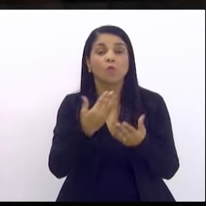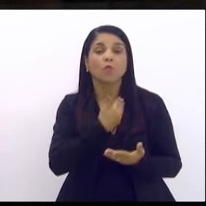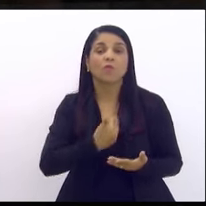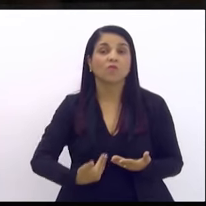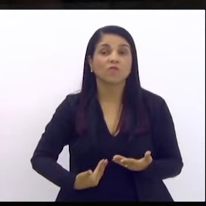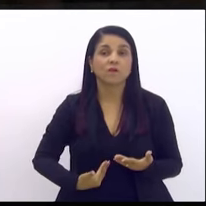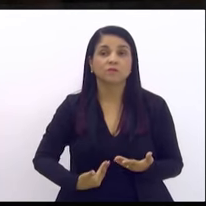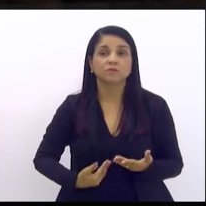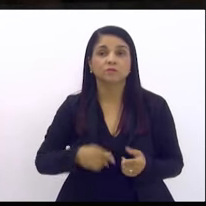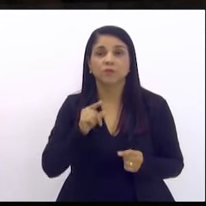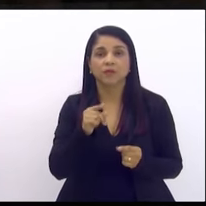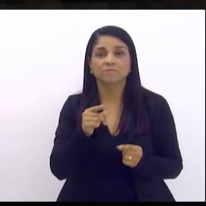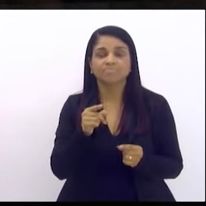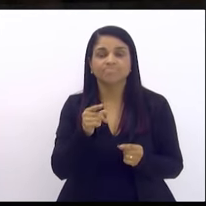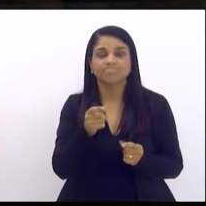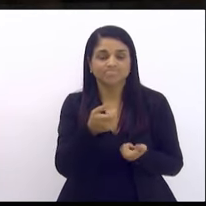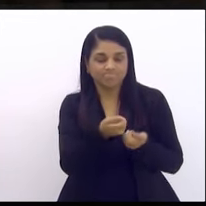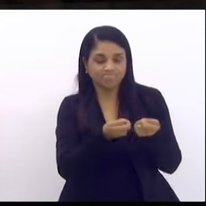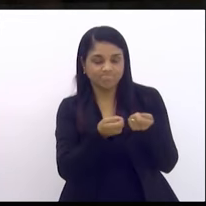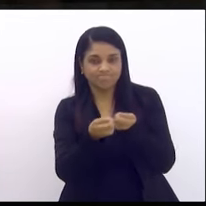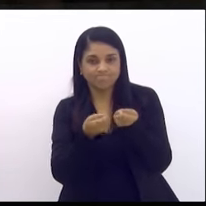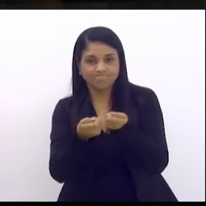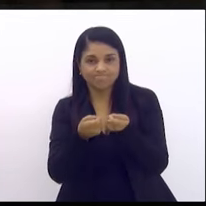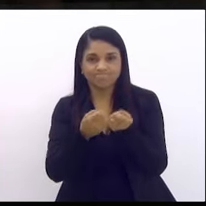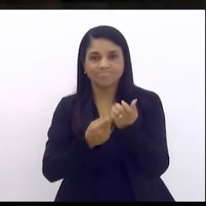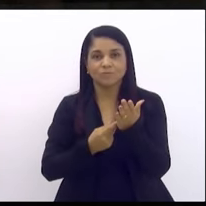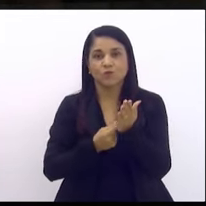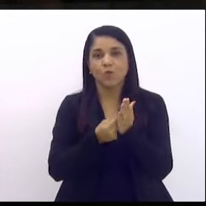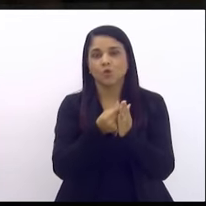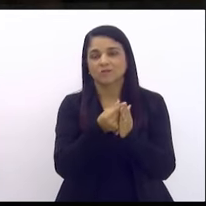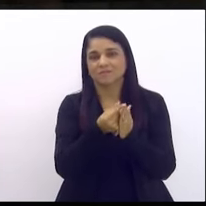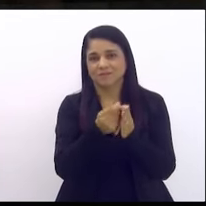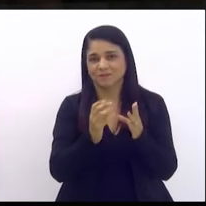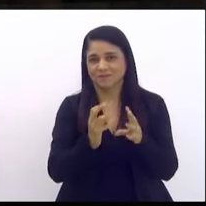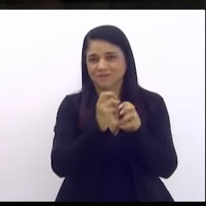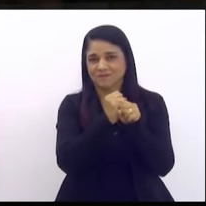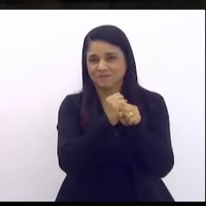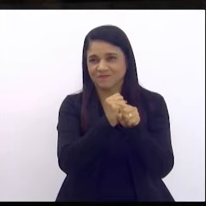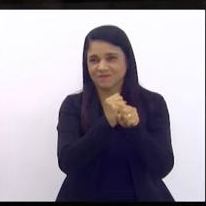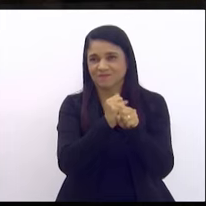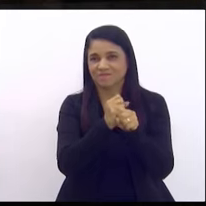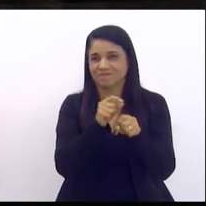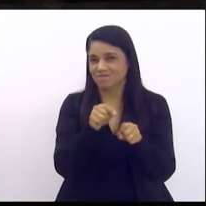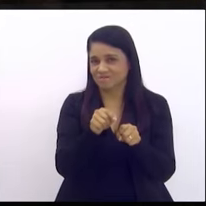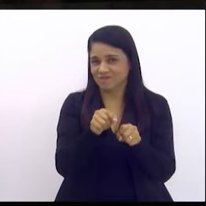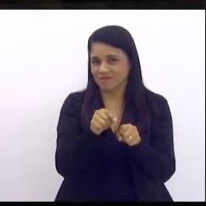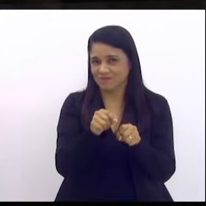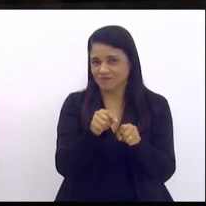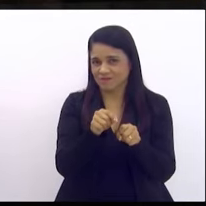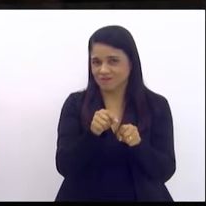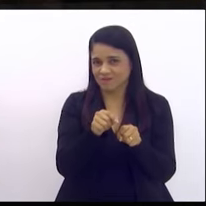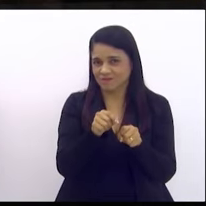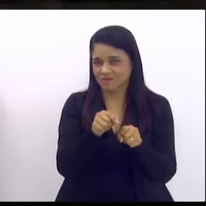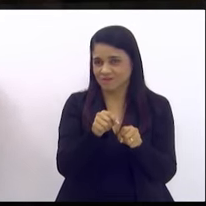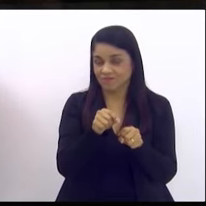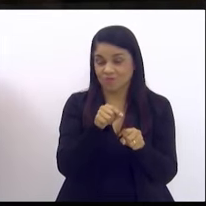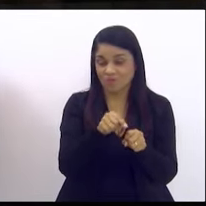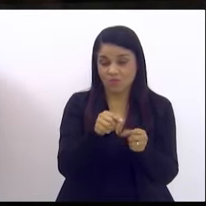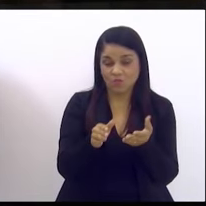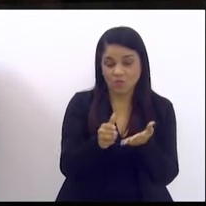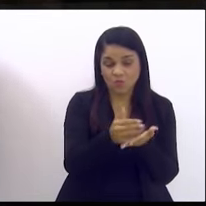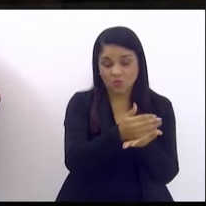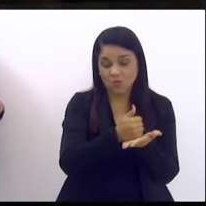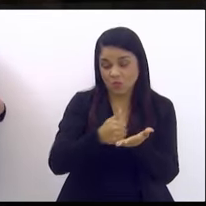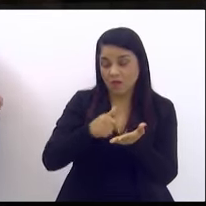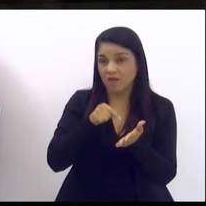contingenciar o orçamento então de vai contingenciar o quê não é a receita vai contingenciar a